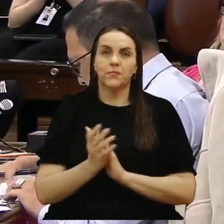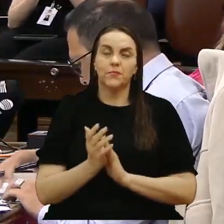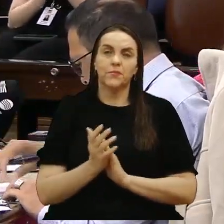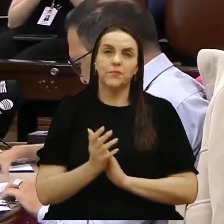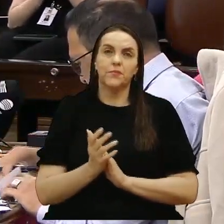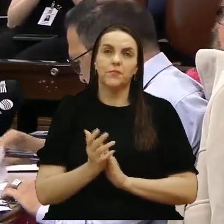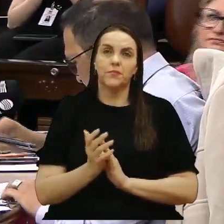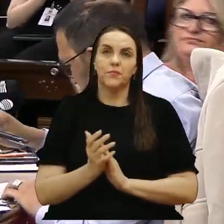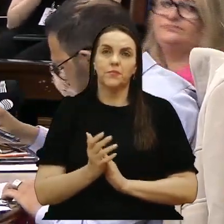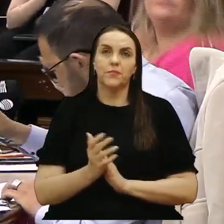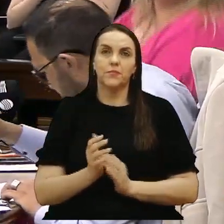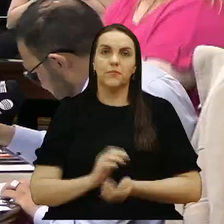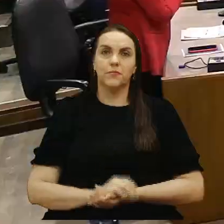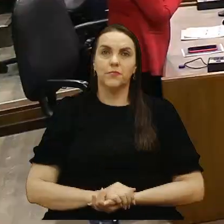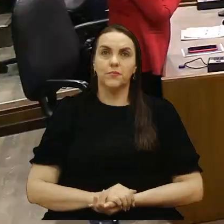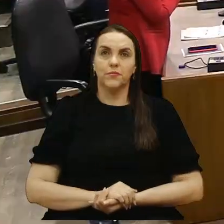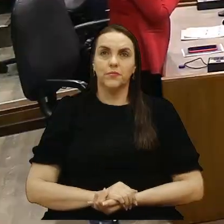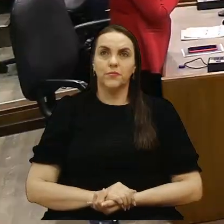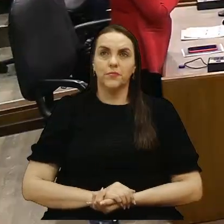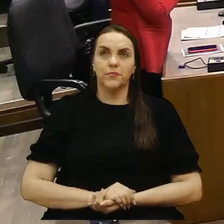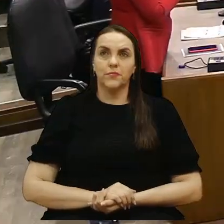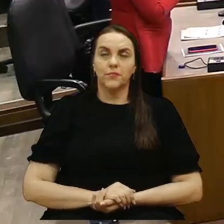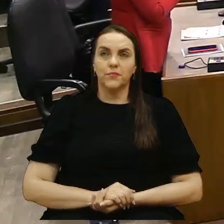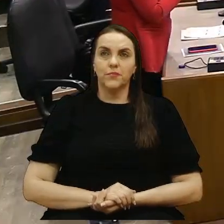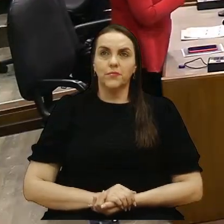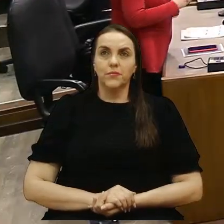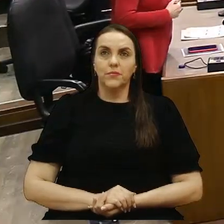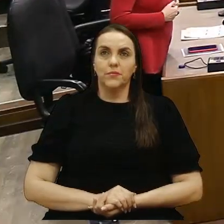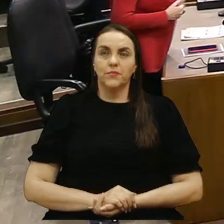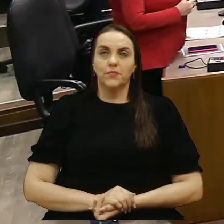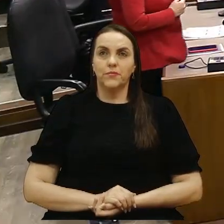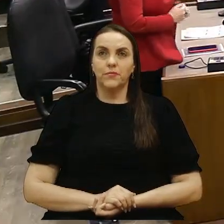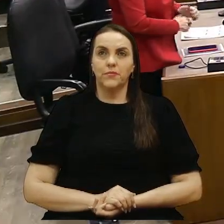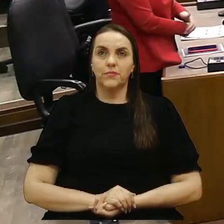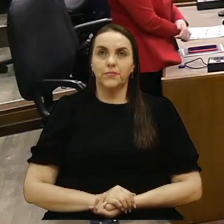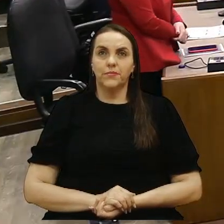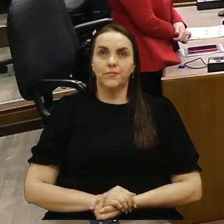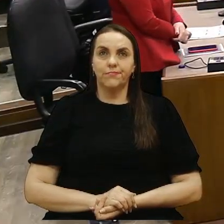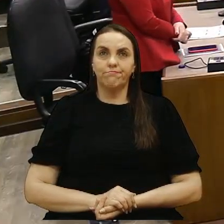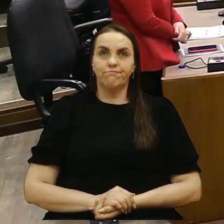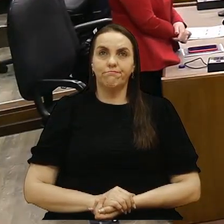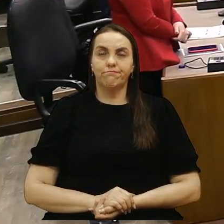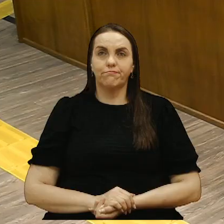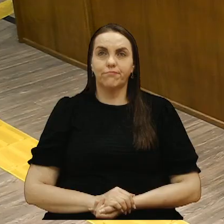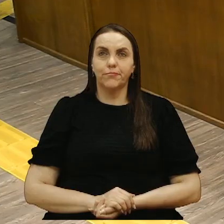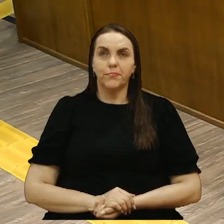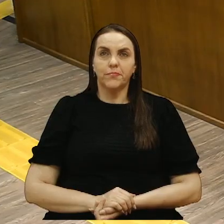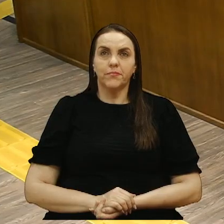Claro, vamos lá.